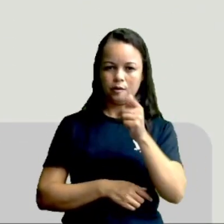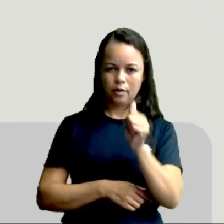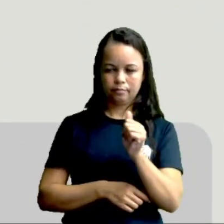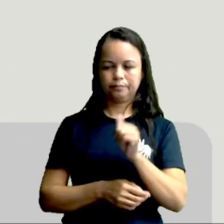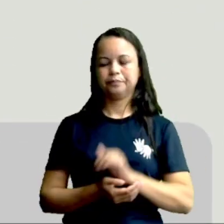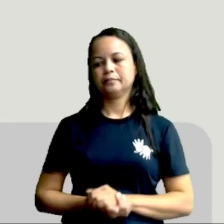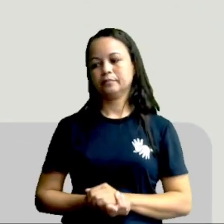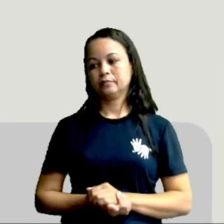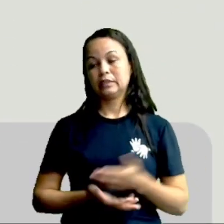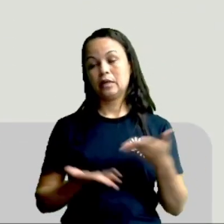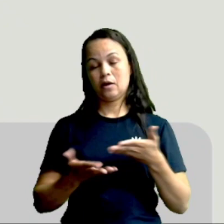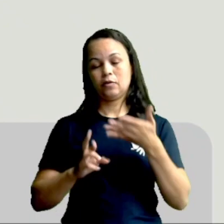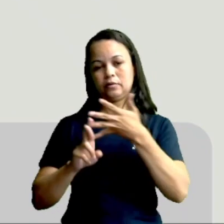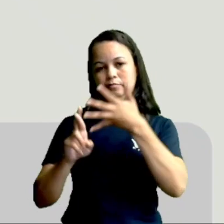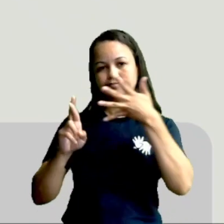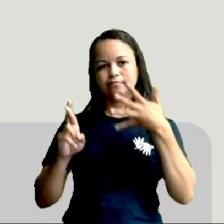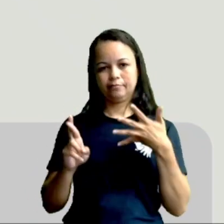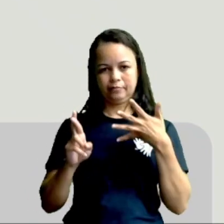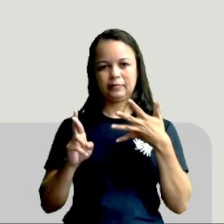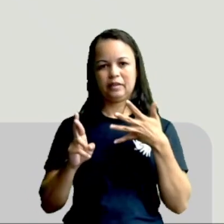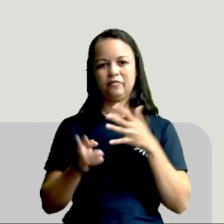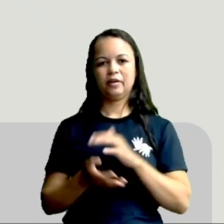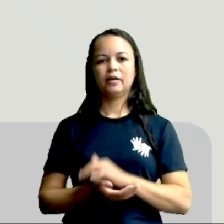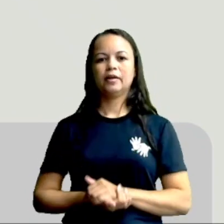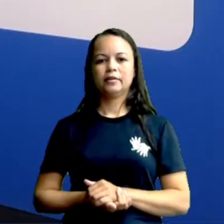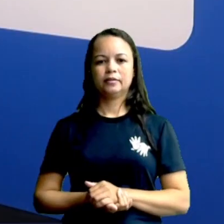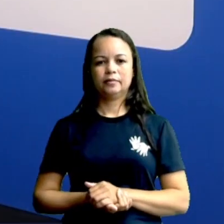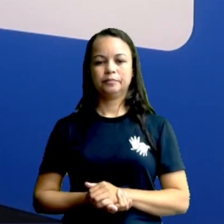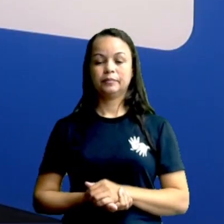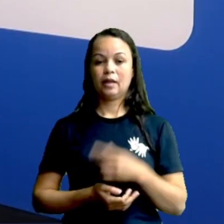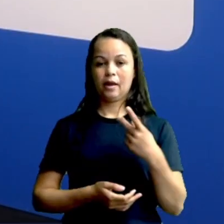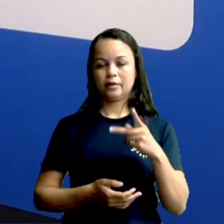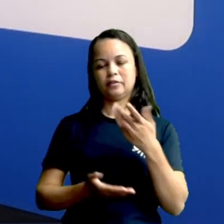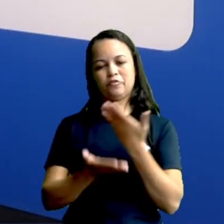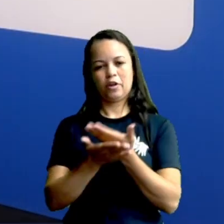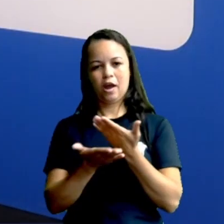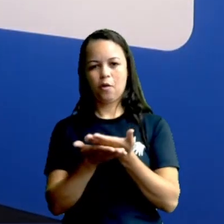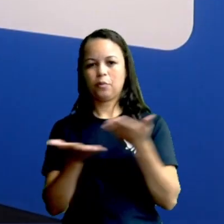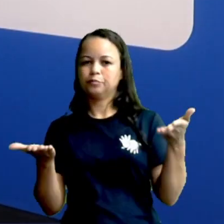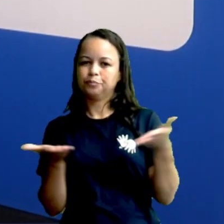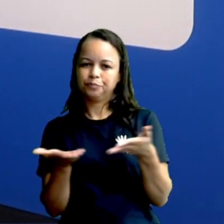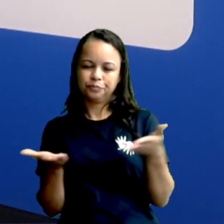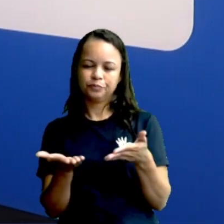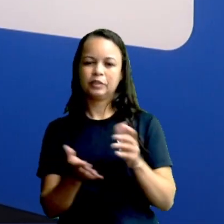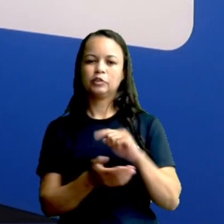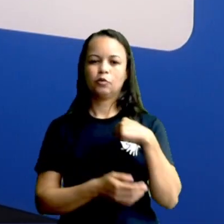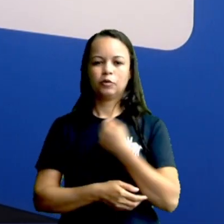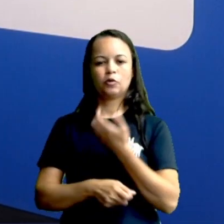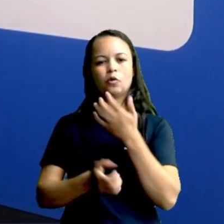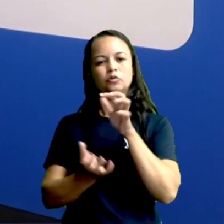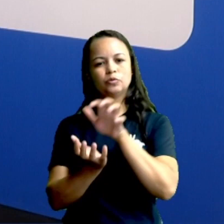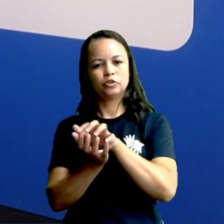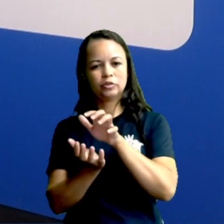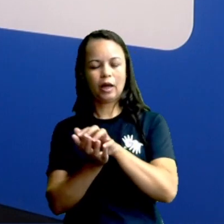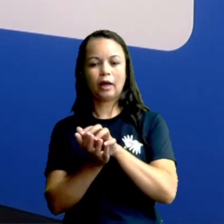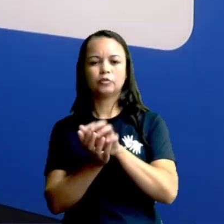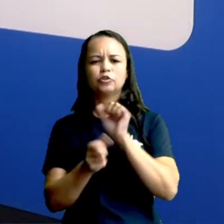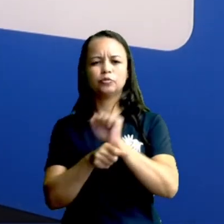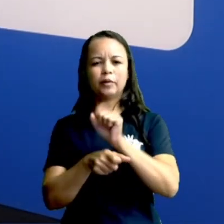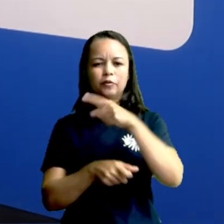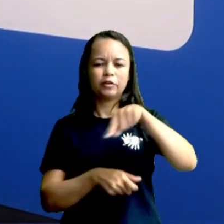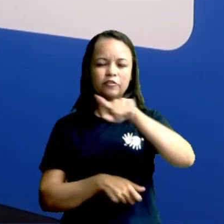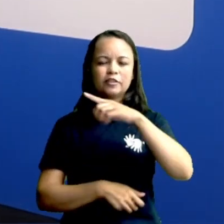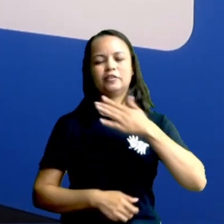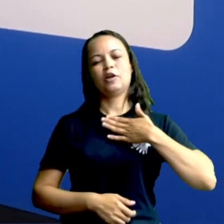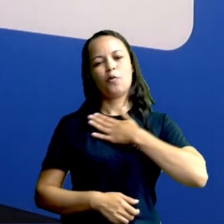Então aqui estão as nossas referências. Gente, essa foi a nossa aula de hoje sobre o nosso estado. Espero que vocês tenham